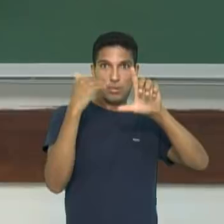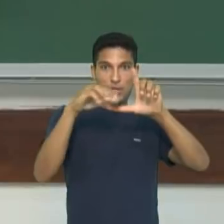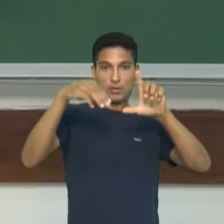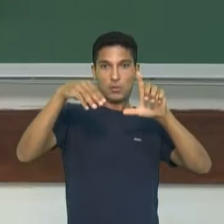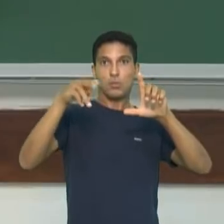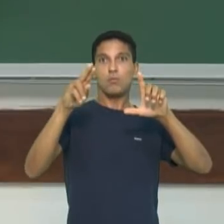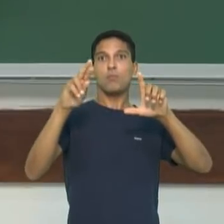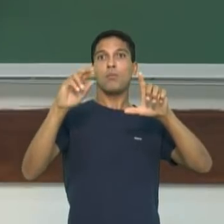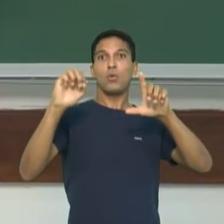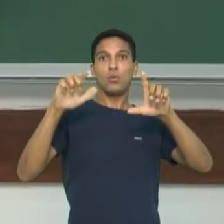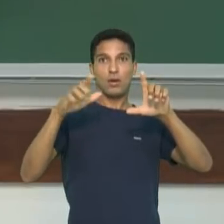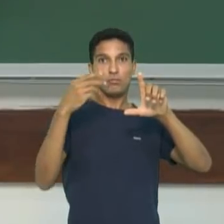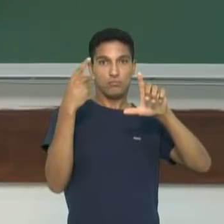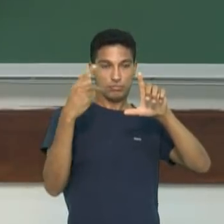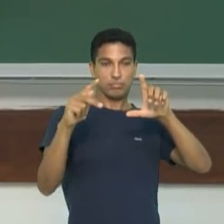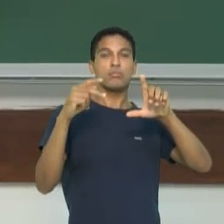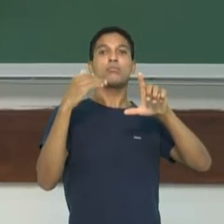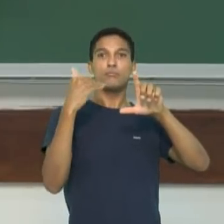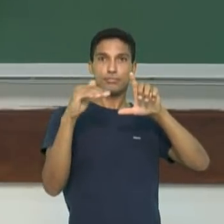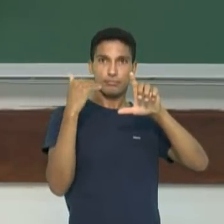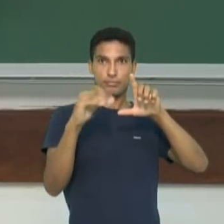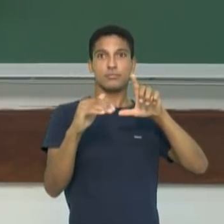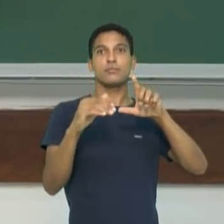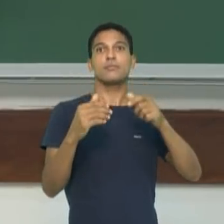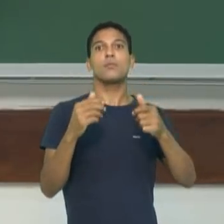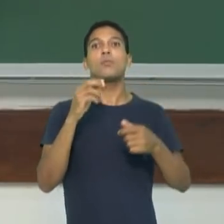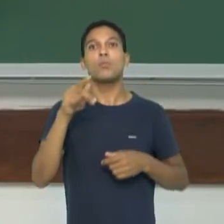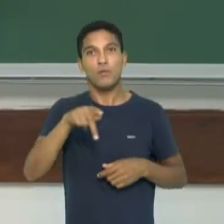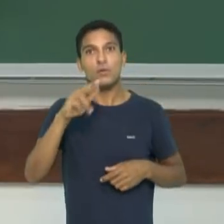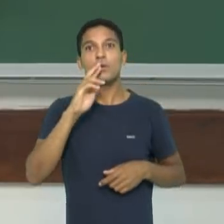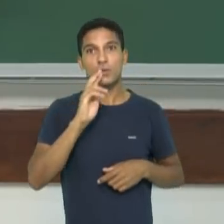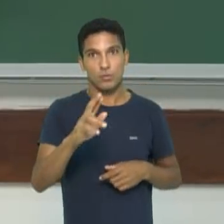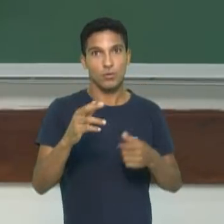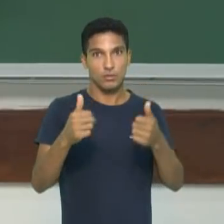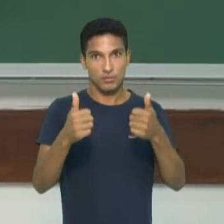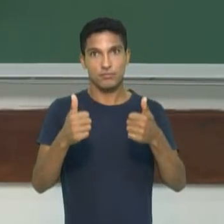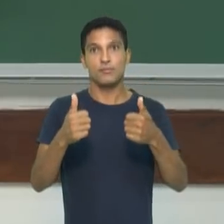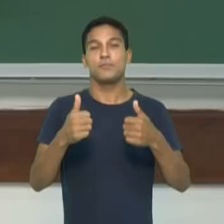lá no mural que ele responde, eu tenho certeza absoluta. E